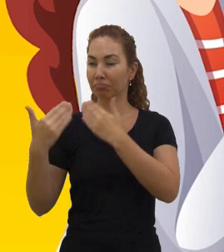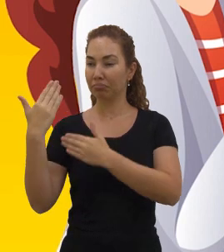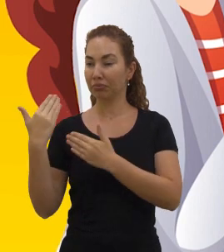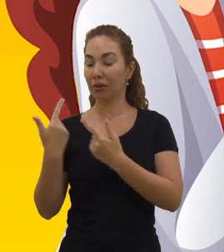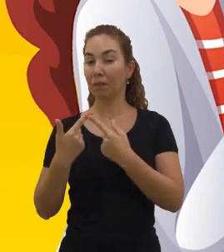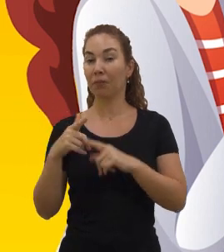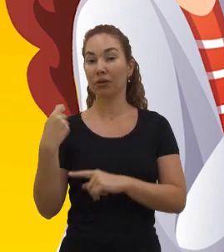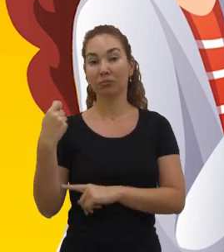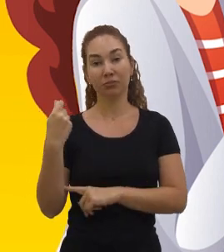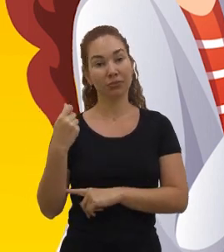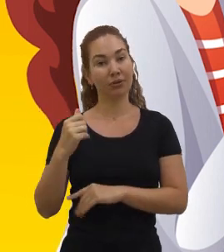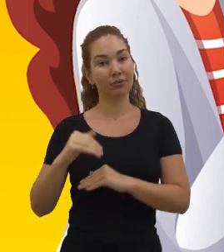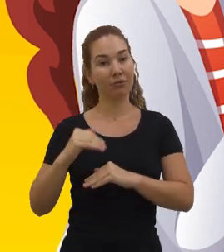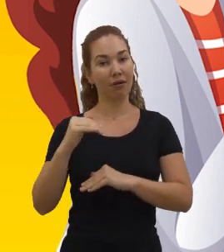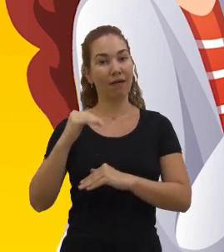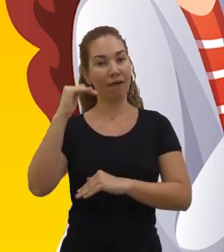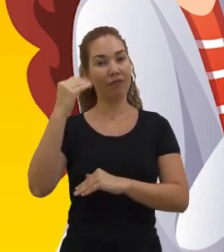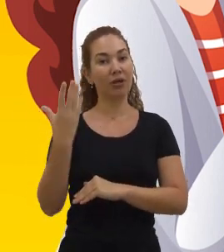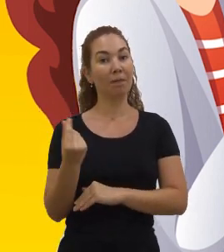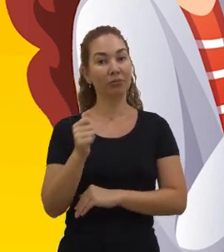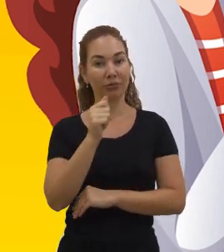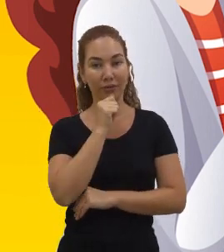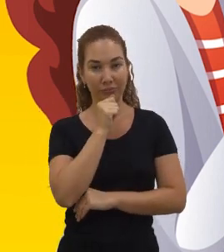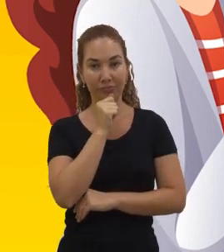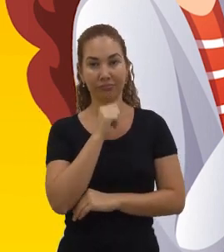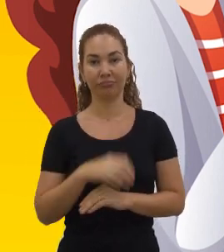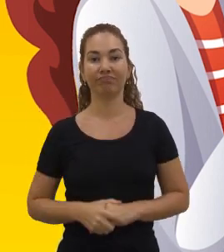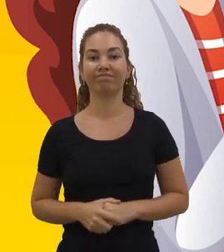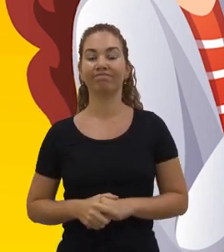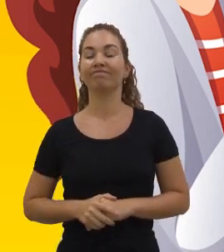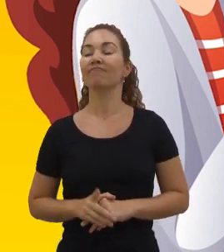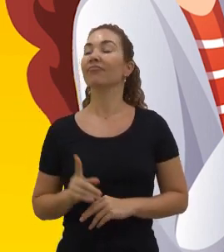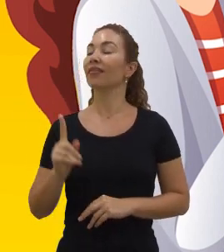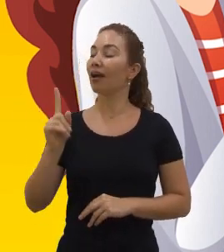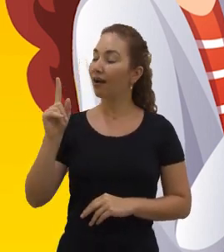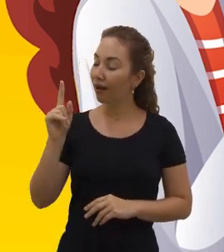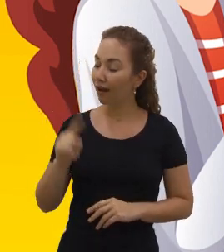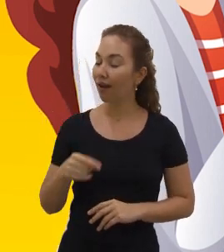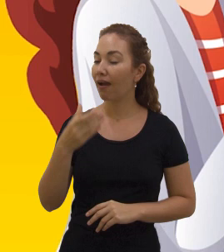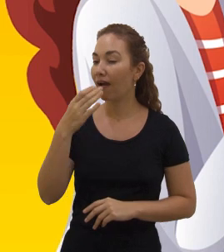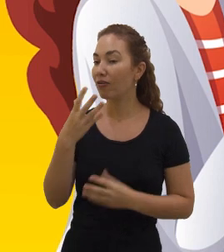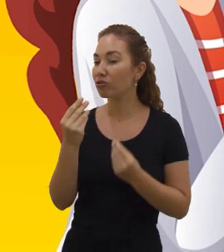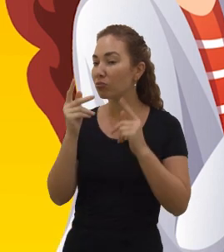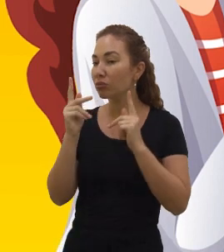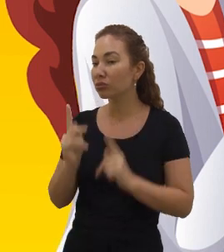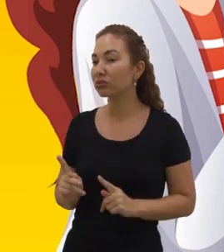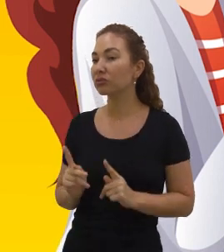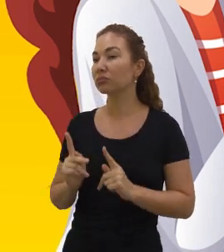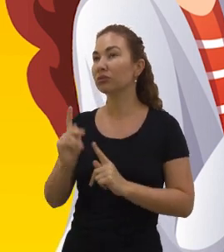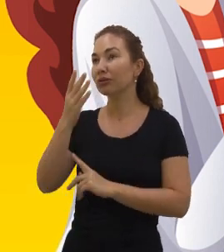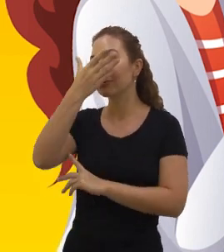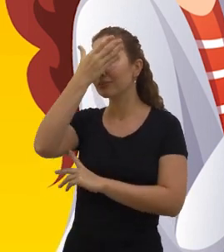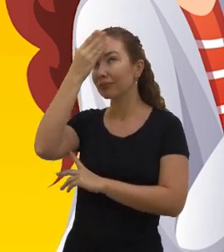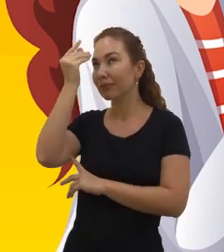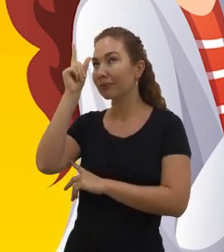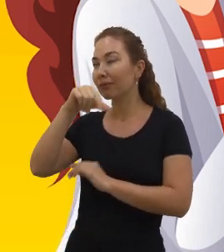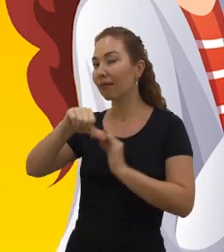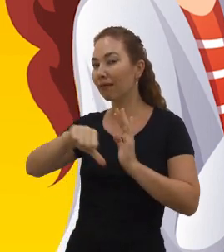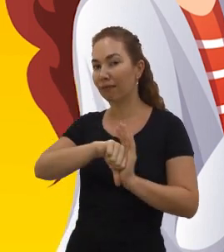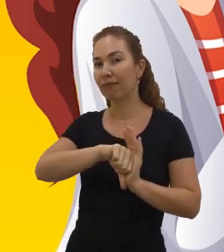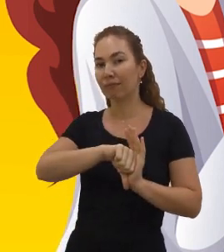mas acho que a gente ainda tem que avançar muito. Eu acho que muitas pessoas esquecem, né, que racismo é crime, né? E eu